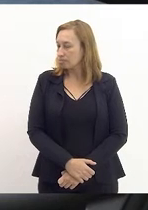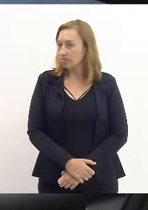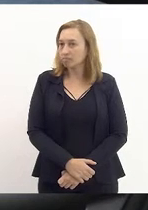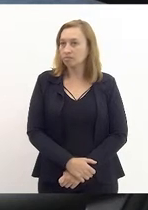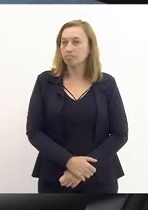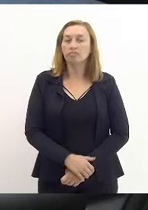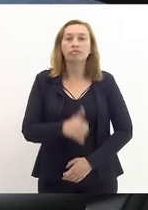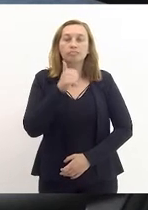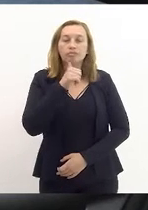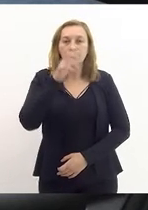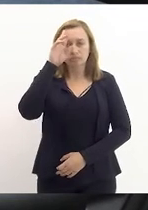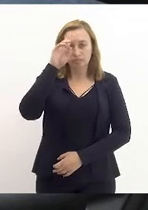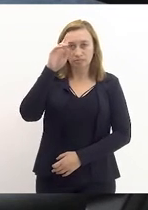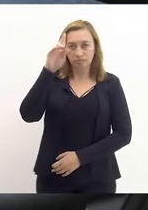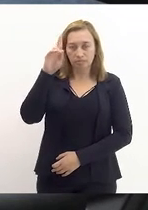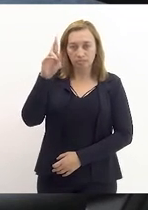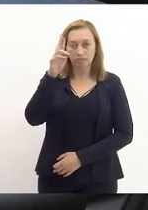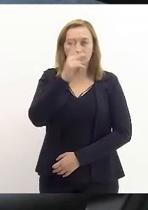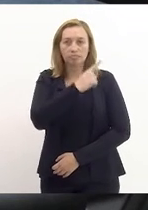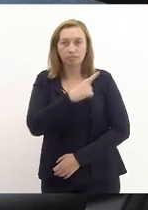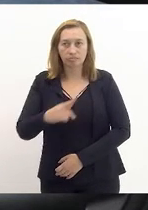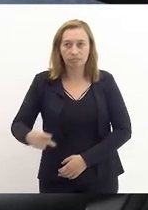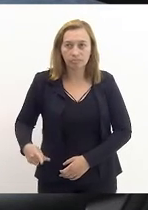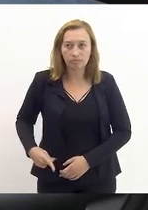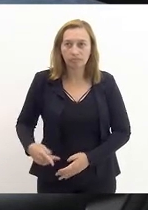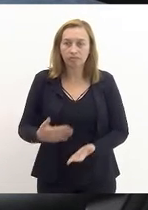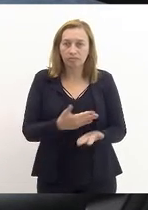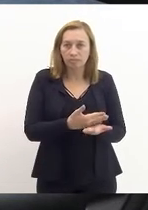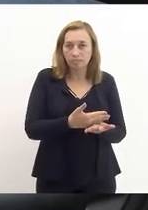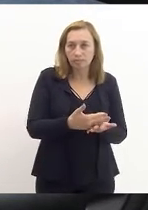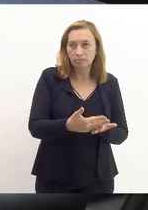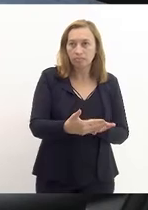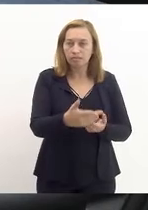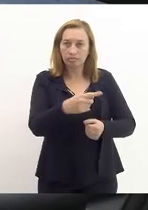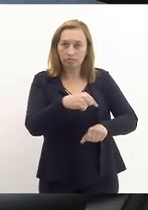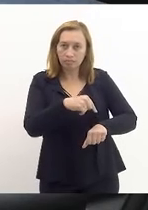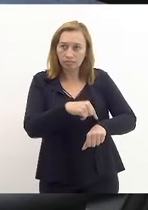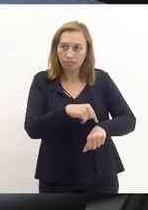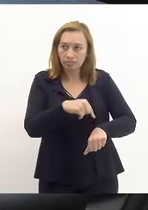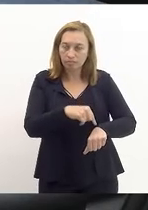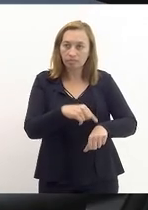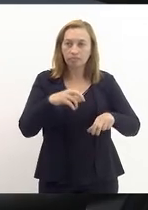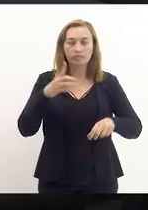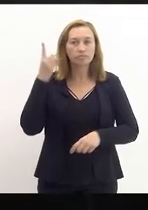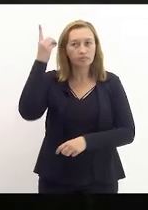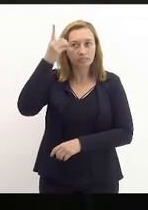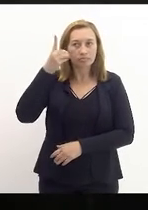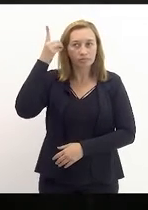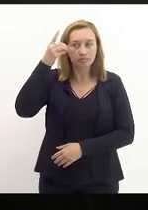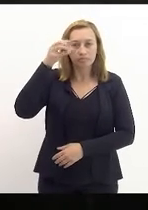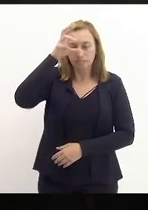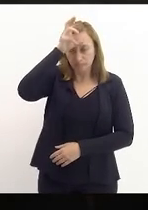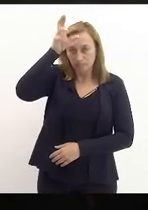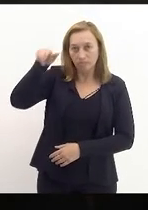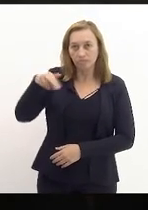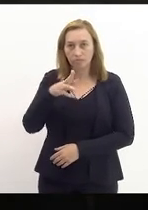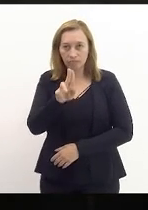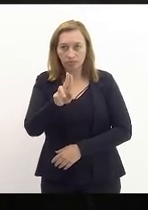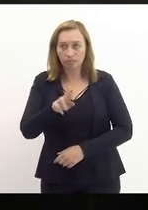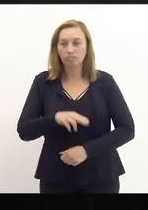e chora presidente do expediente Inicial deputada tia